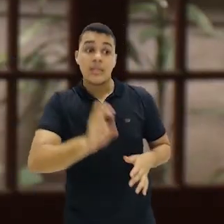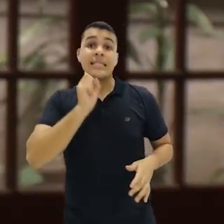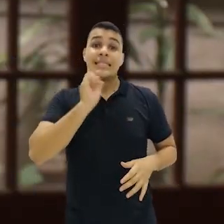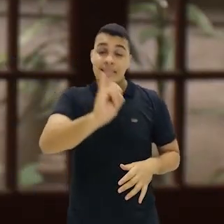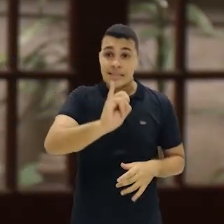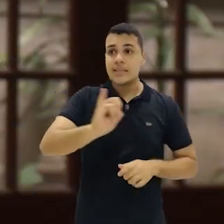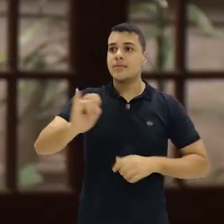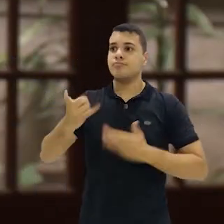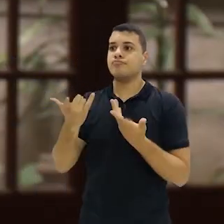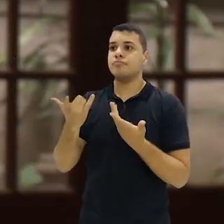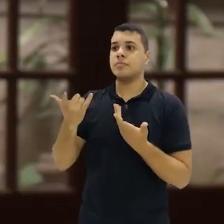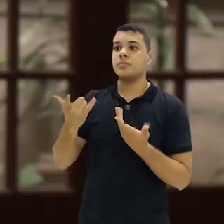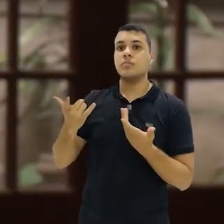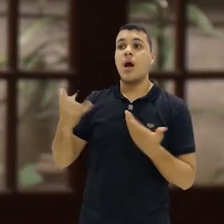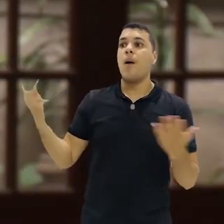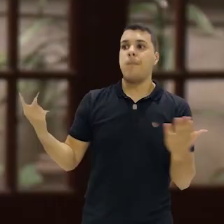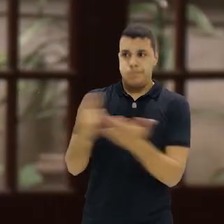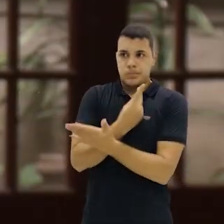enxaqueca, angina,